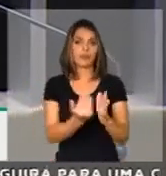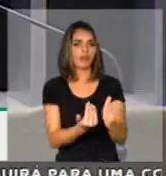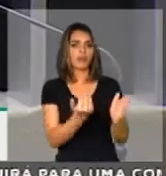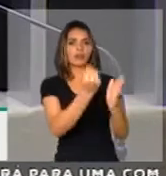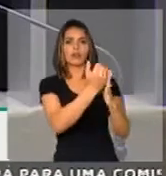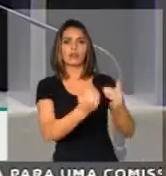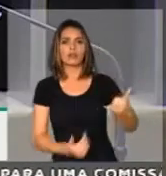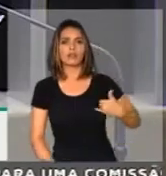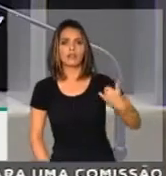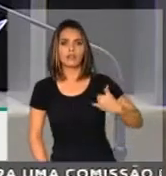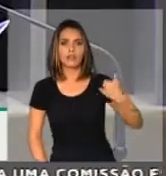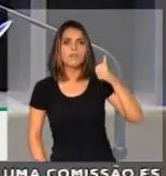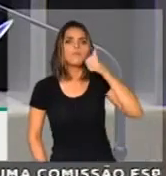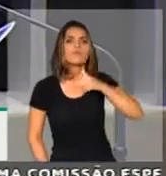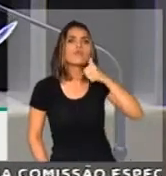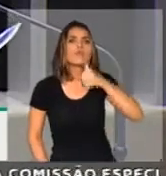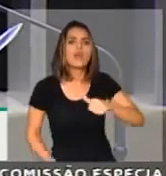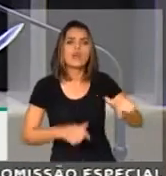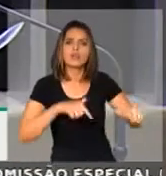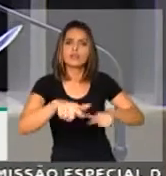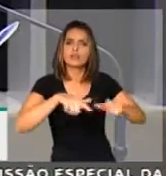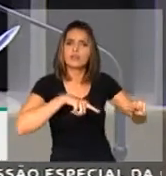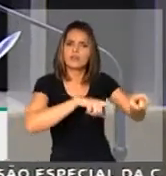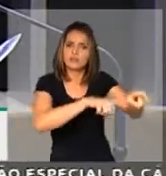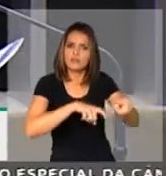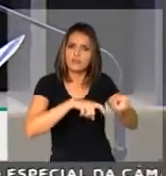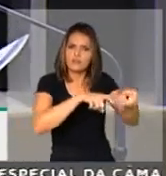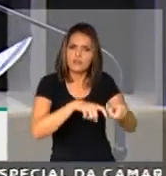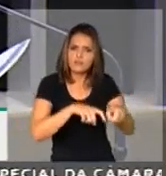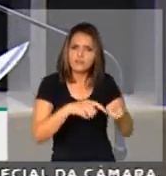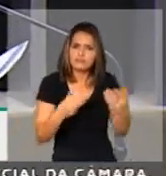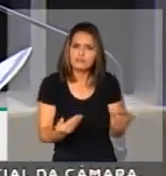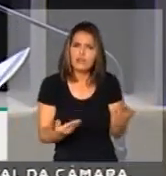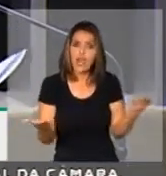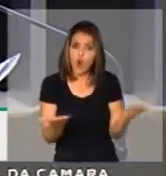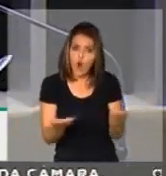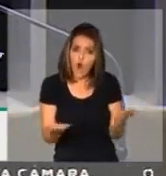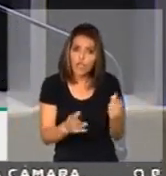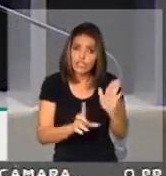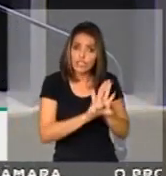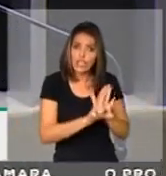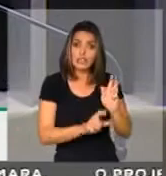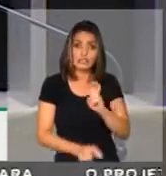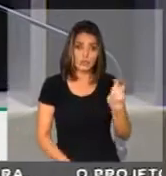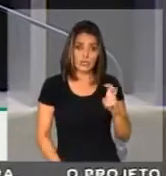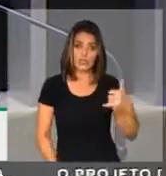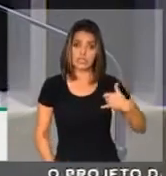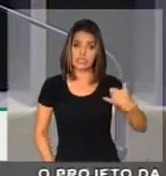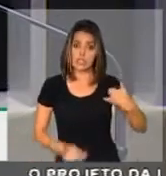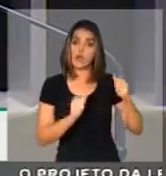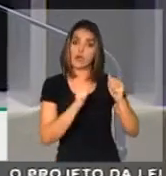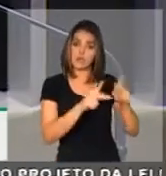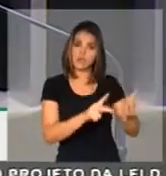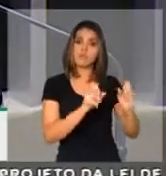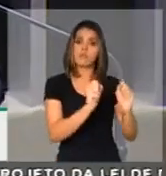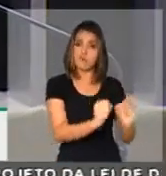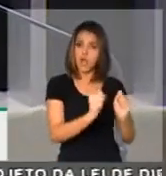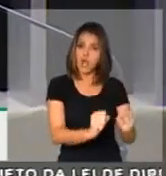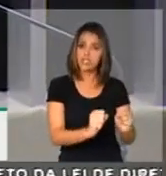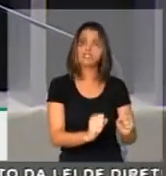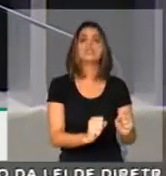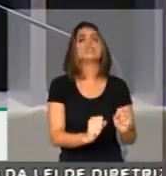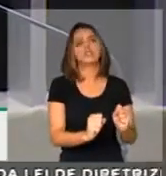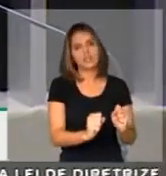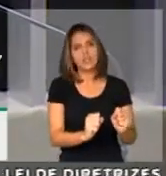idade mínima da mulher que trabalha no campo dos atuais 55 anos, porque a mulher, para se aposentar, ela tem que ter 55